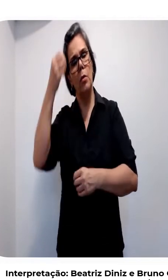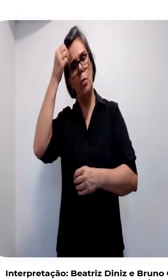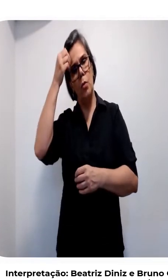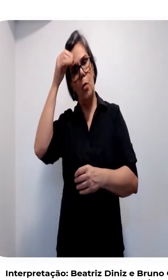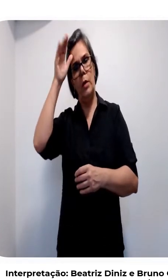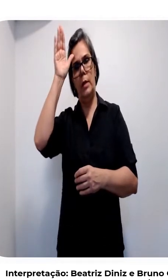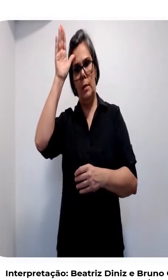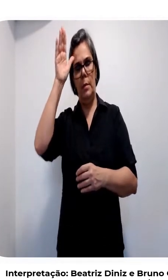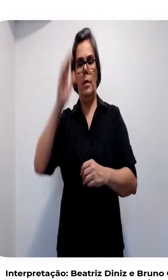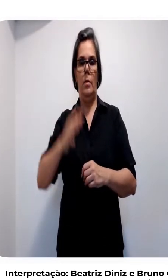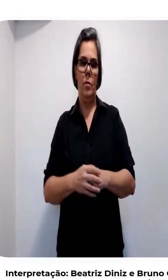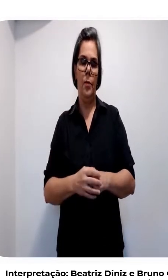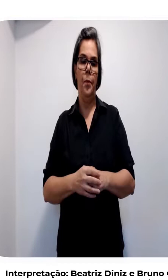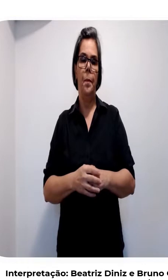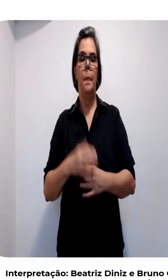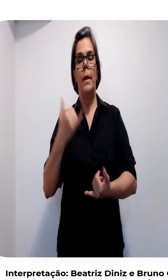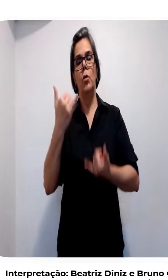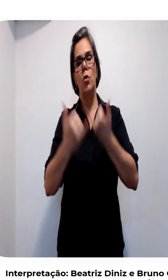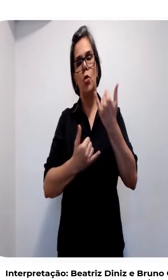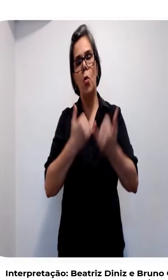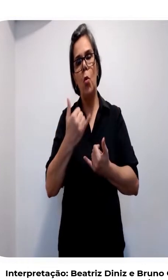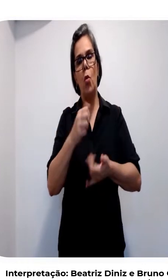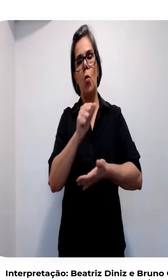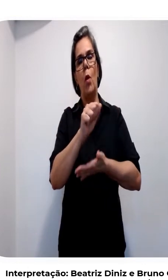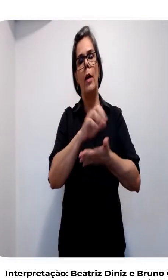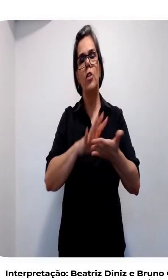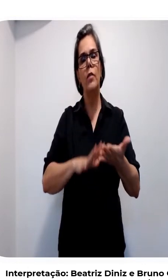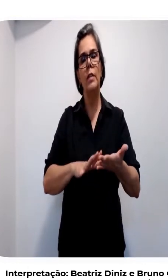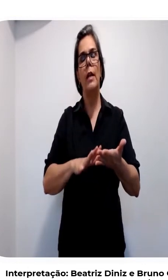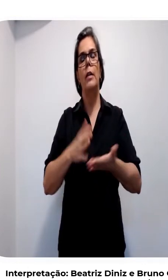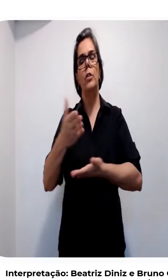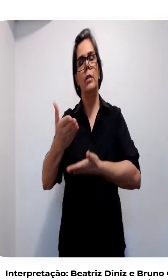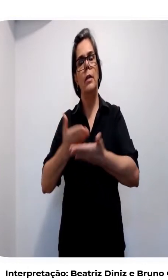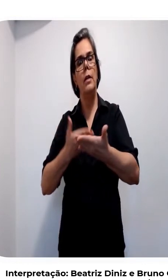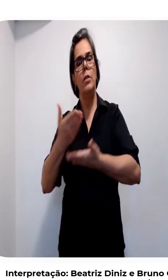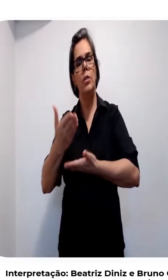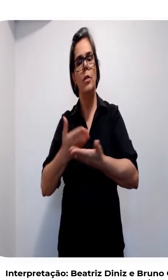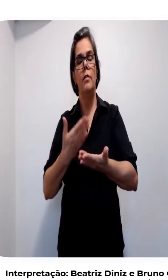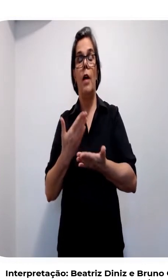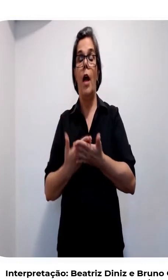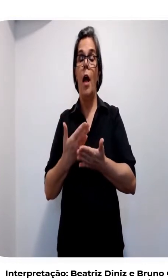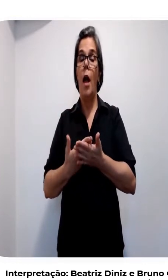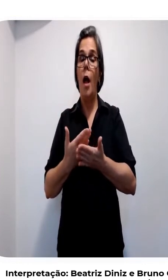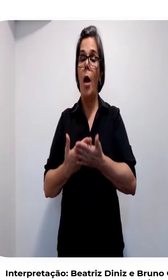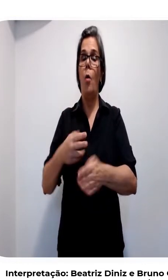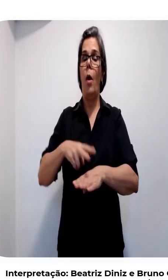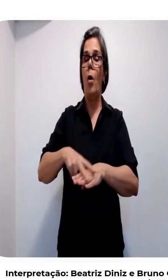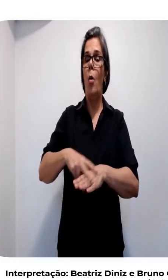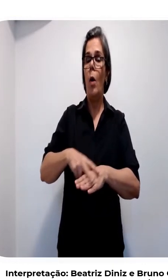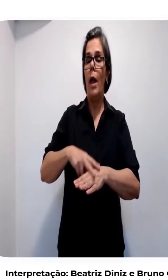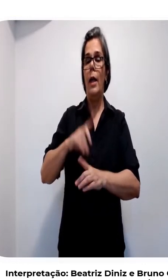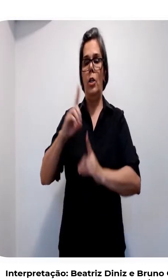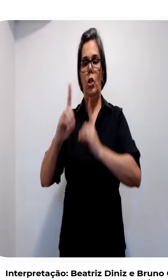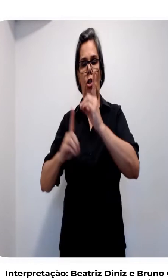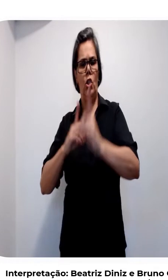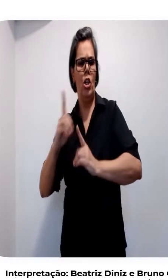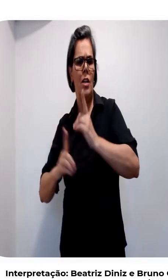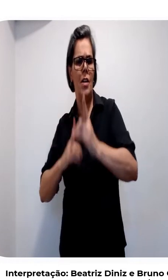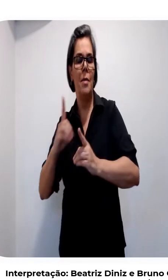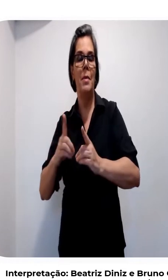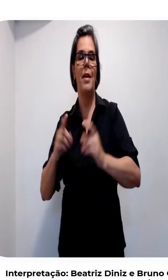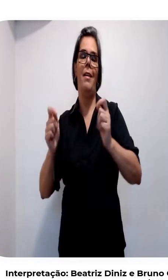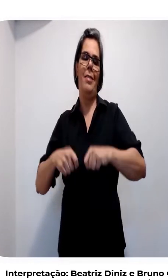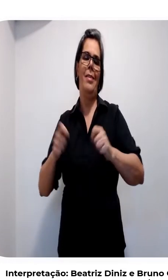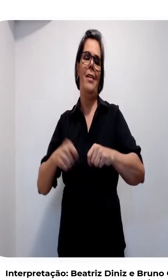as atividades interativas, essas aulas online com dinâmicas e umas atividades dinâmicas permitem isso. Então eu acredito